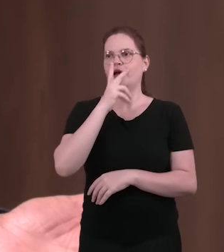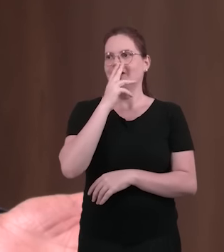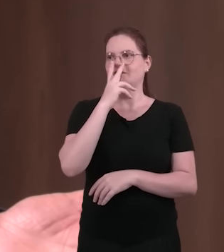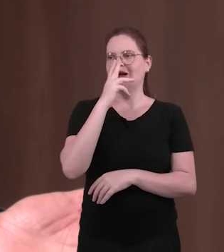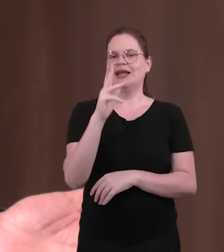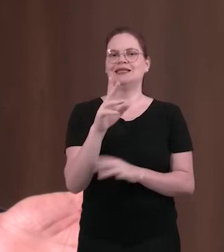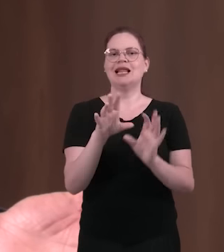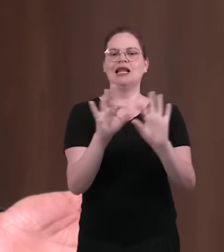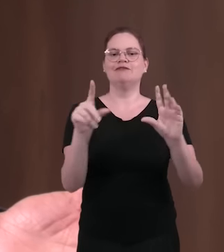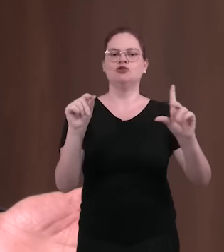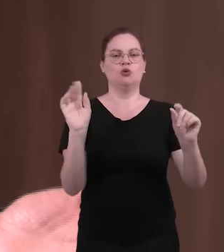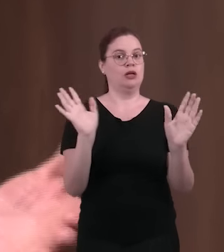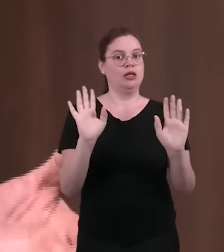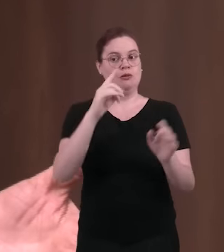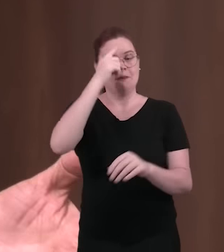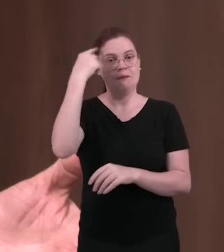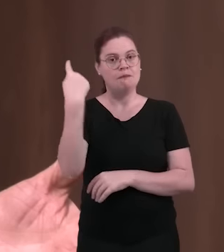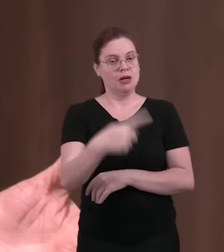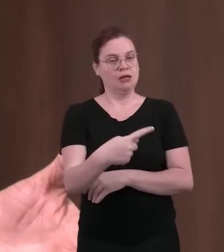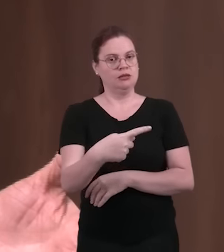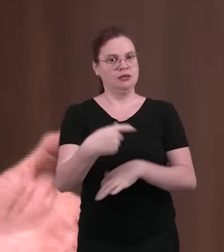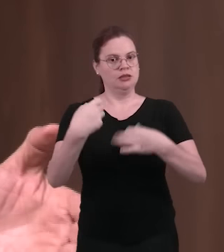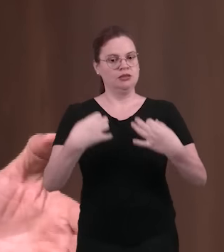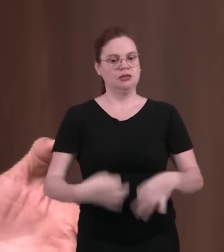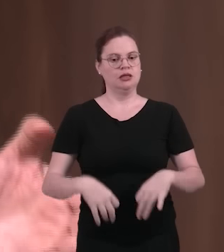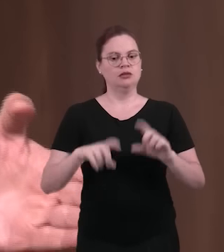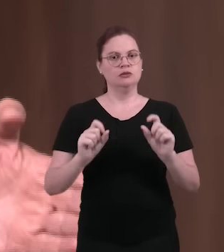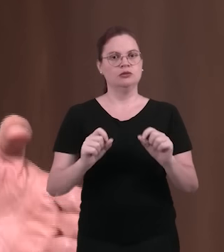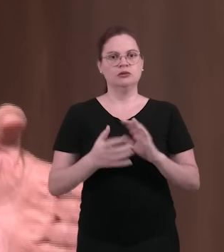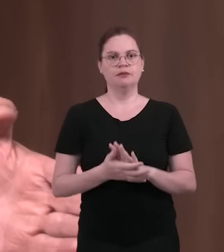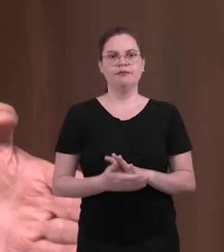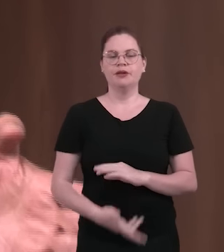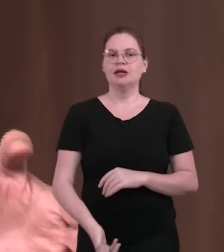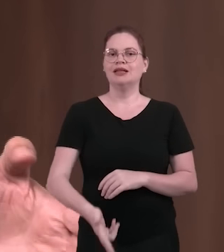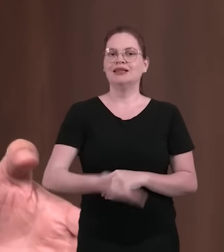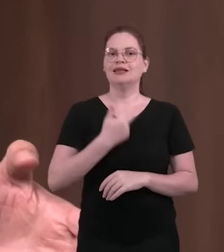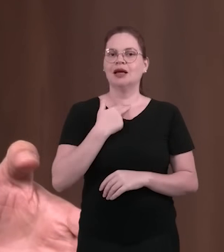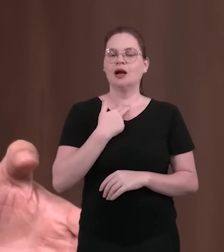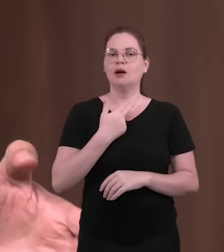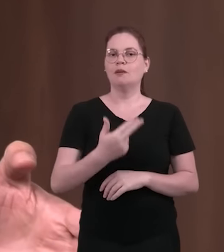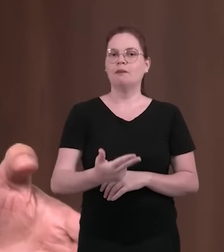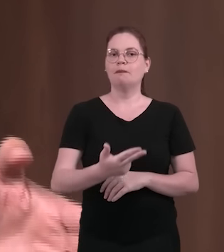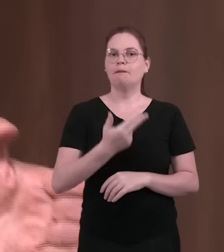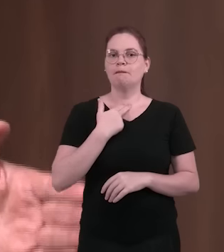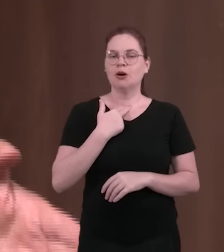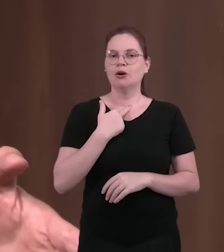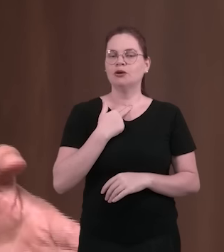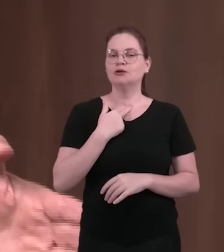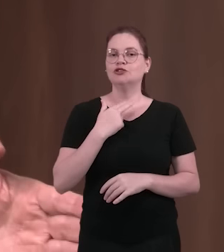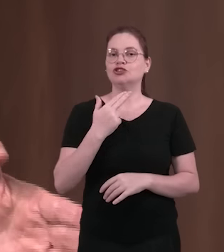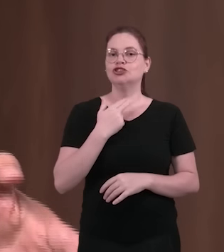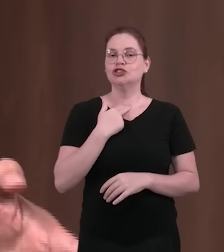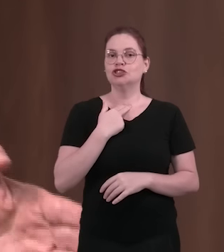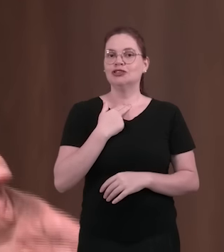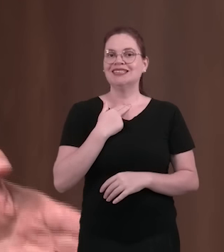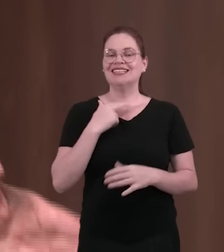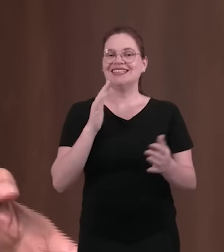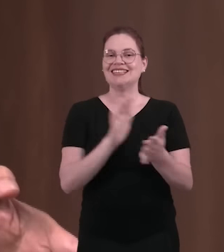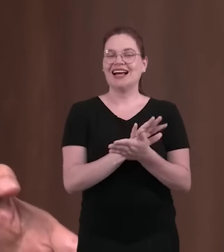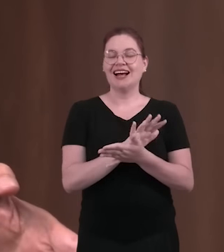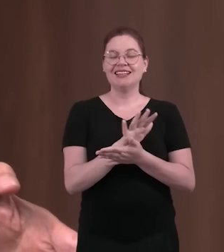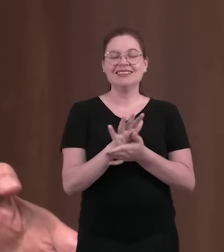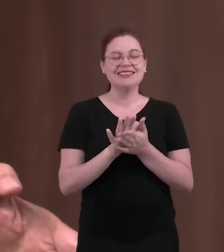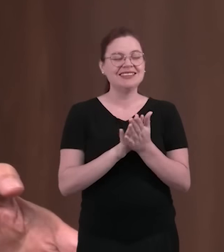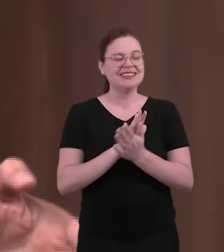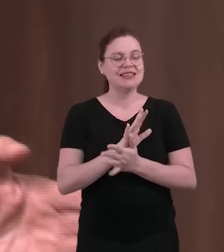aberto, não. A palavra do Senhor é: não farás para ti nenhuma imagem de